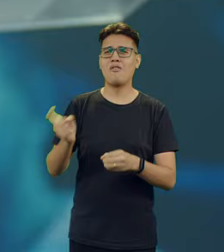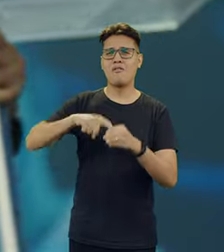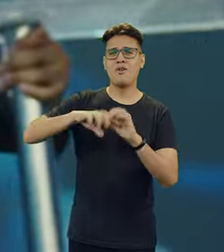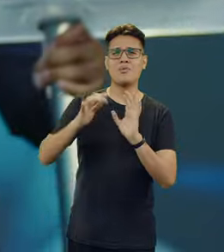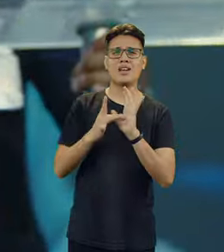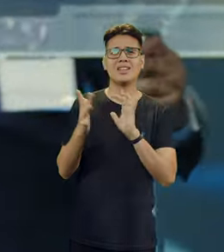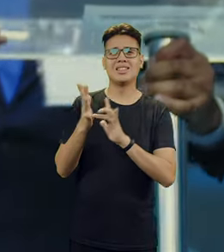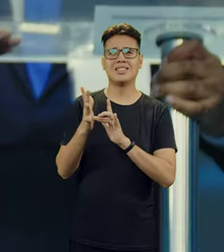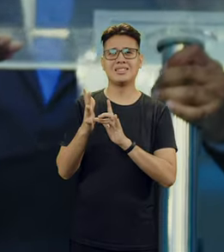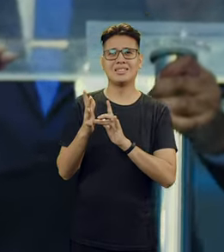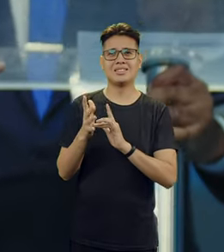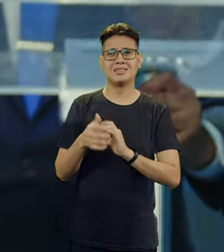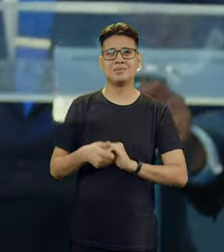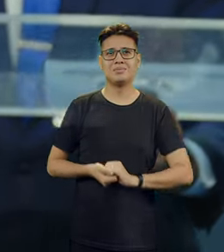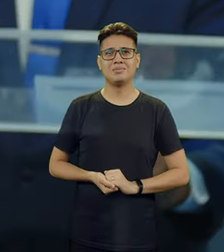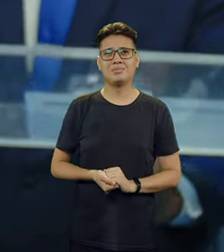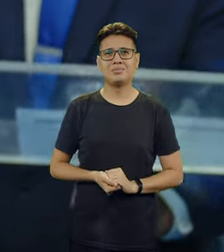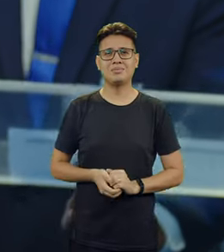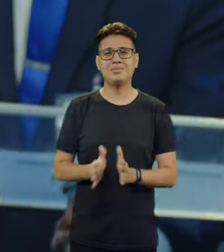Cristo.